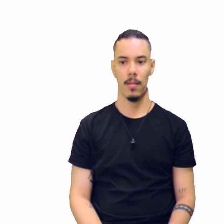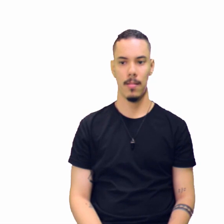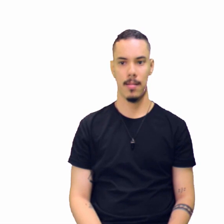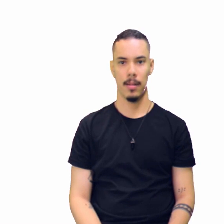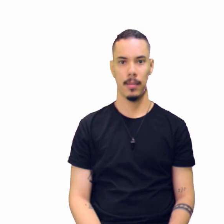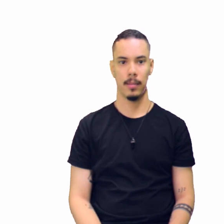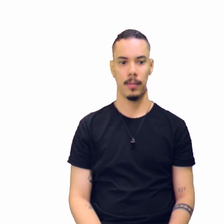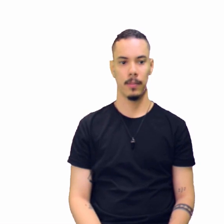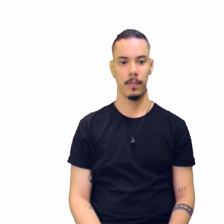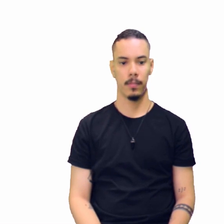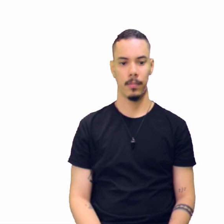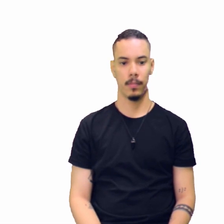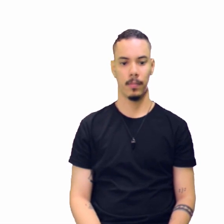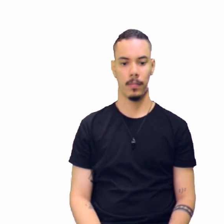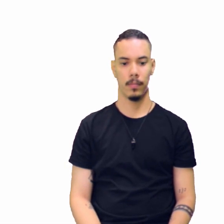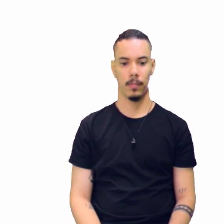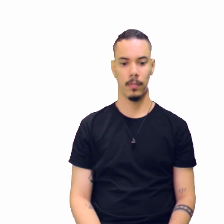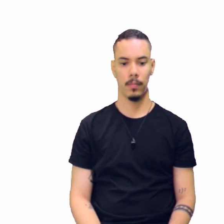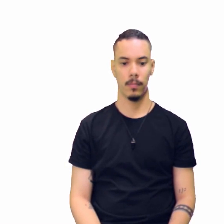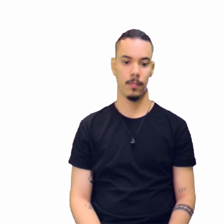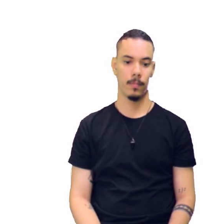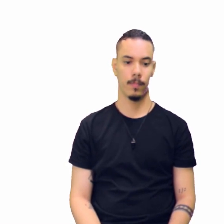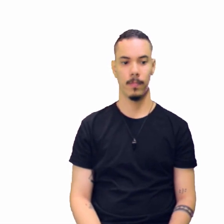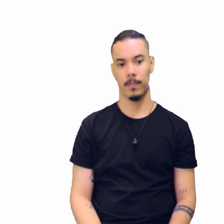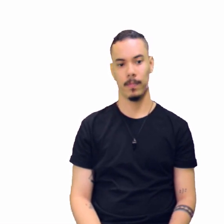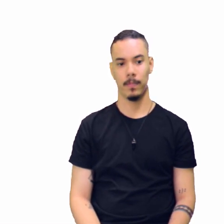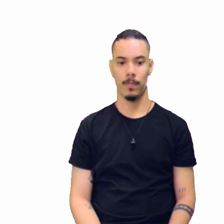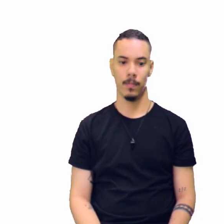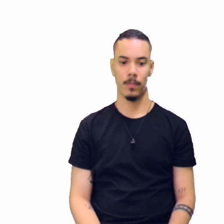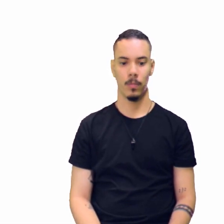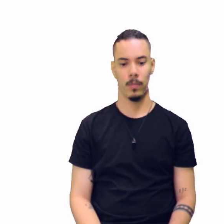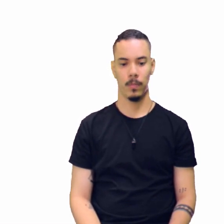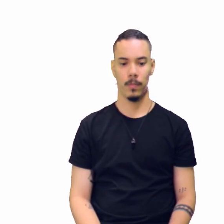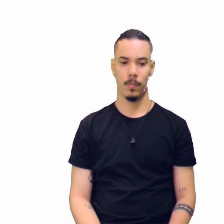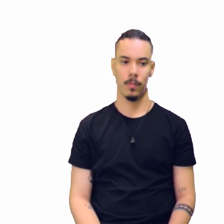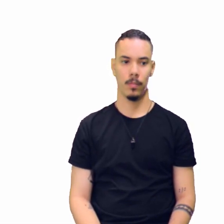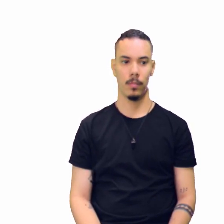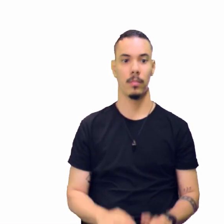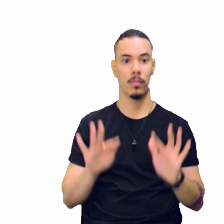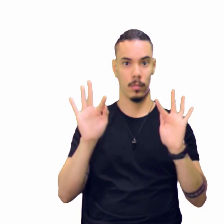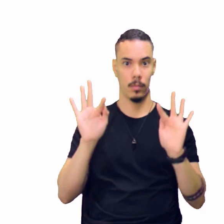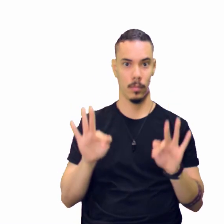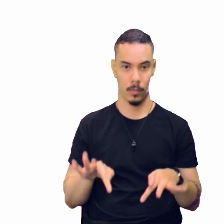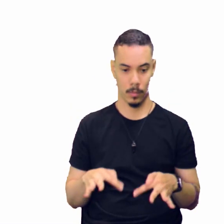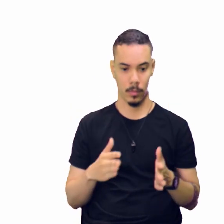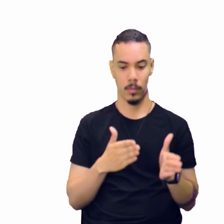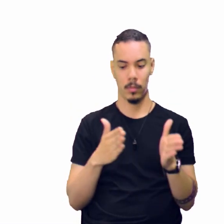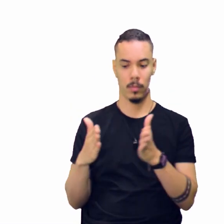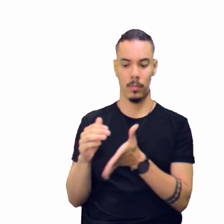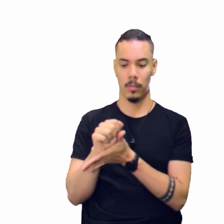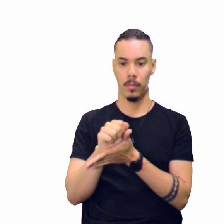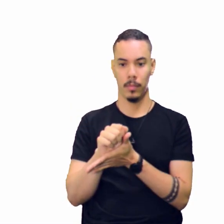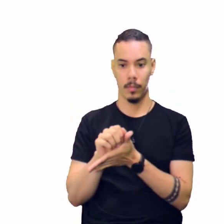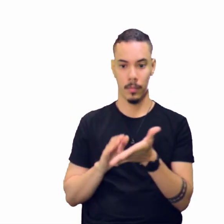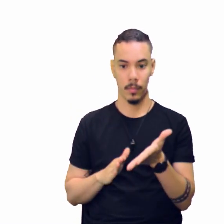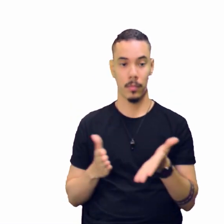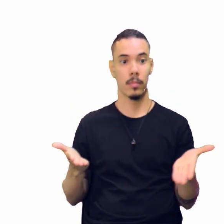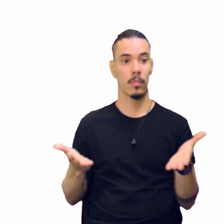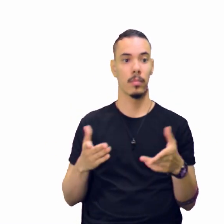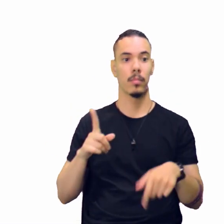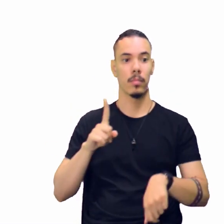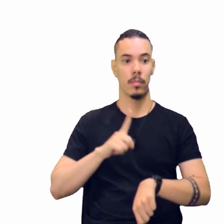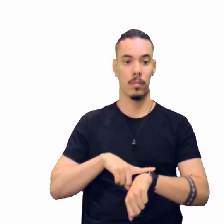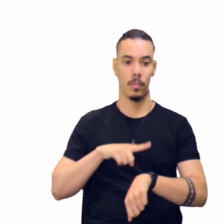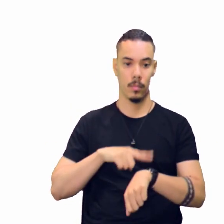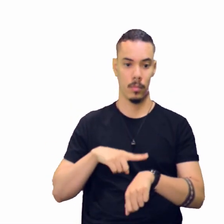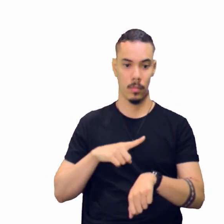futuro. Muito bem, terminando aqui a parte das atividades, vamos lá para